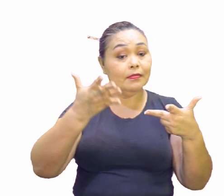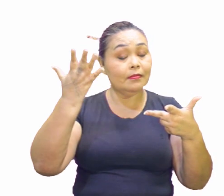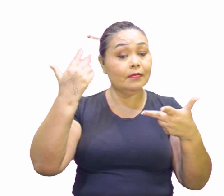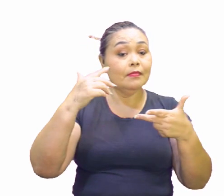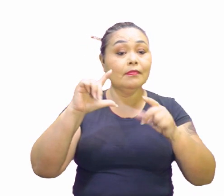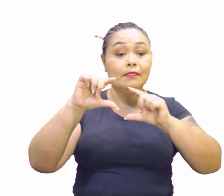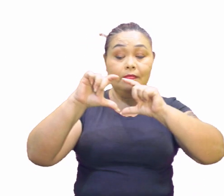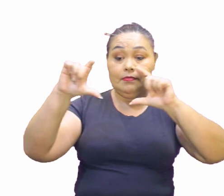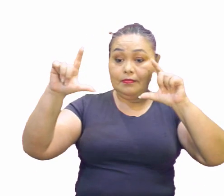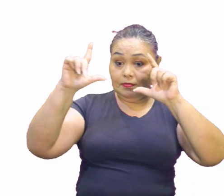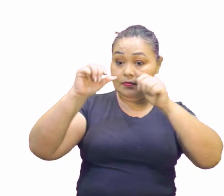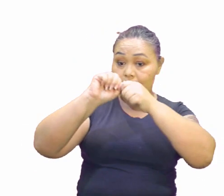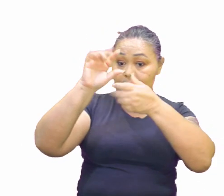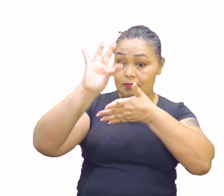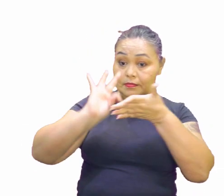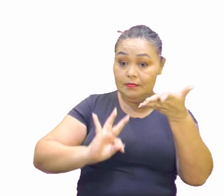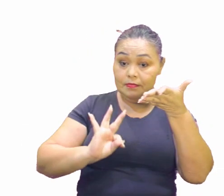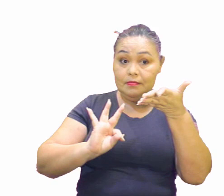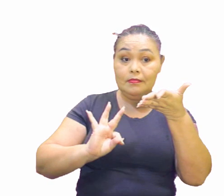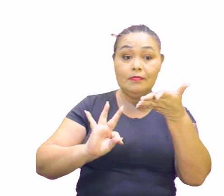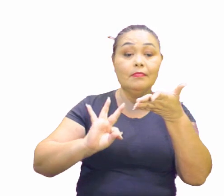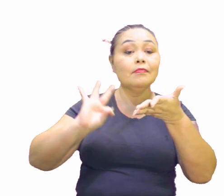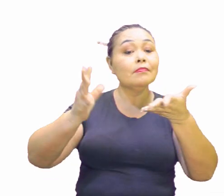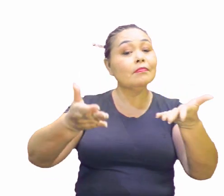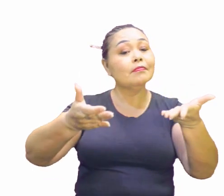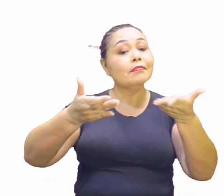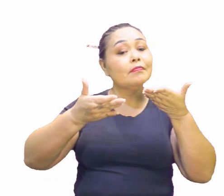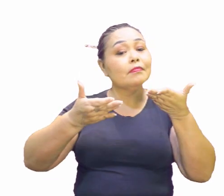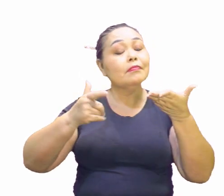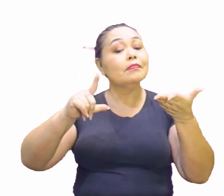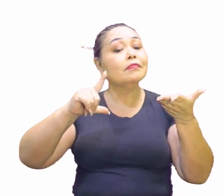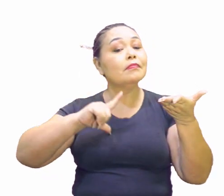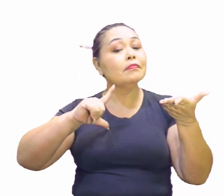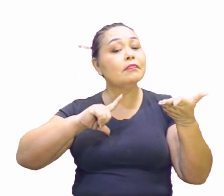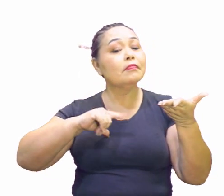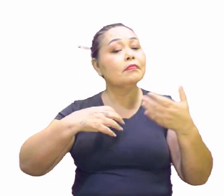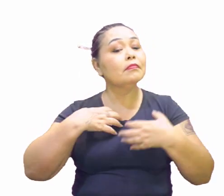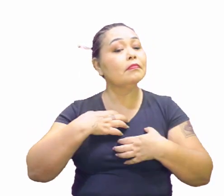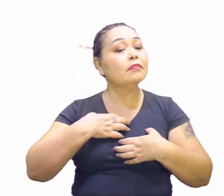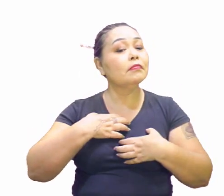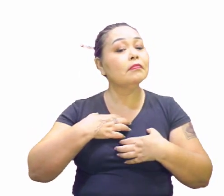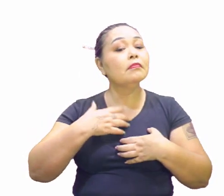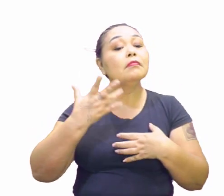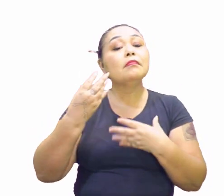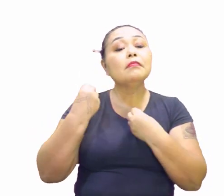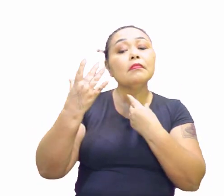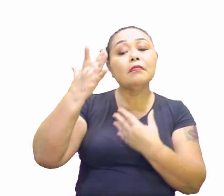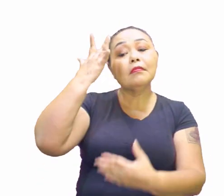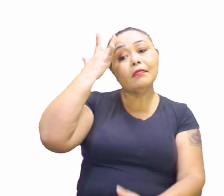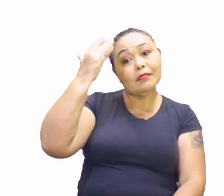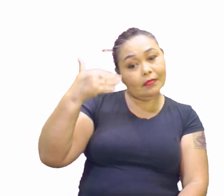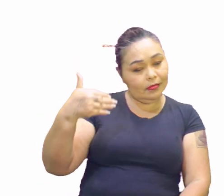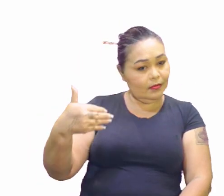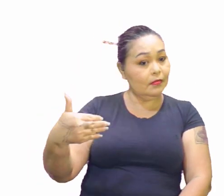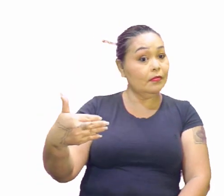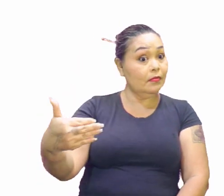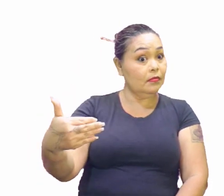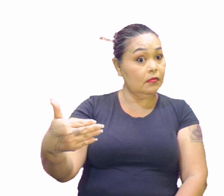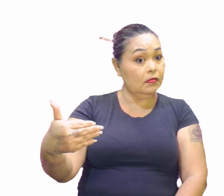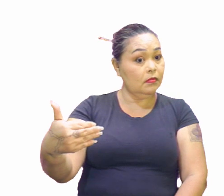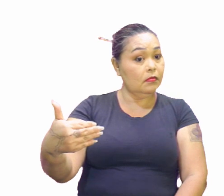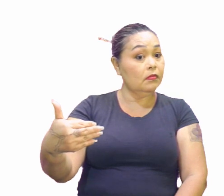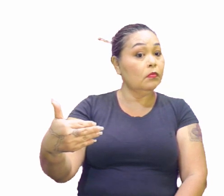para o fragmento. Bem-aventurado o que pressentiu quando a manhã